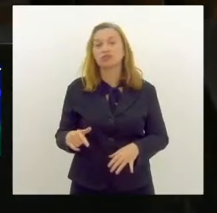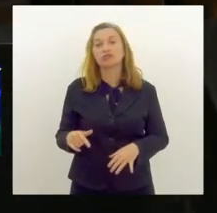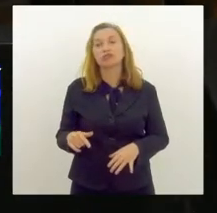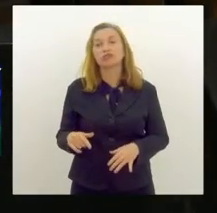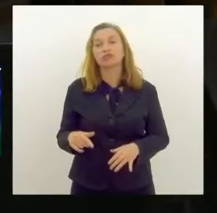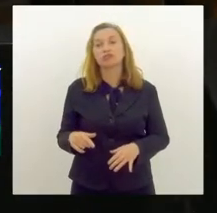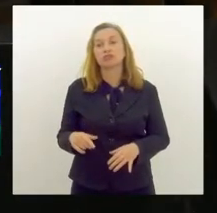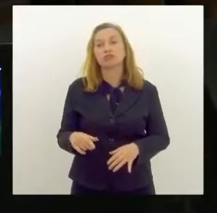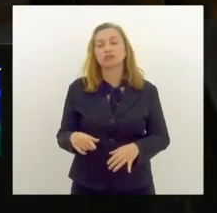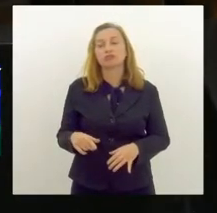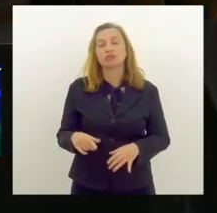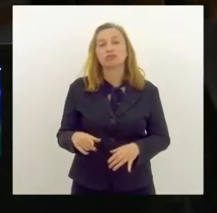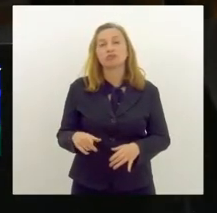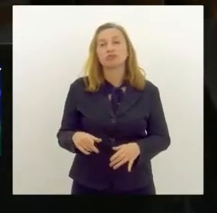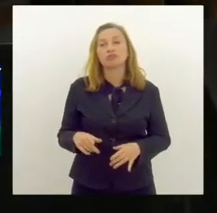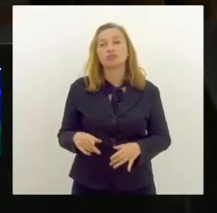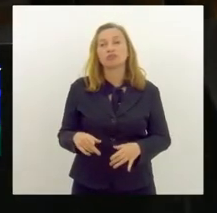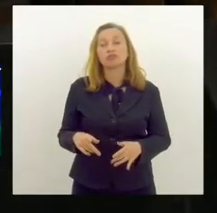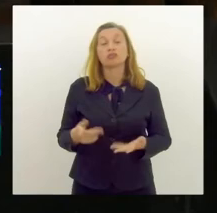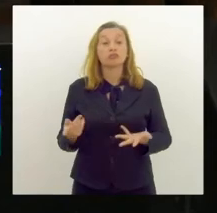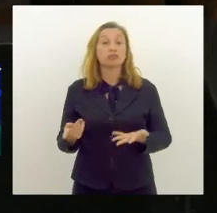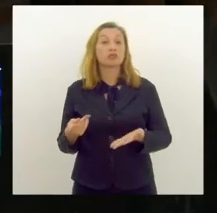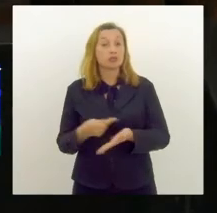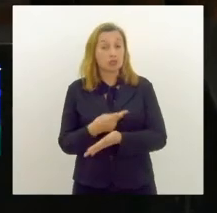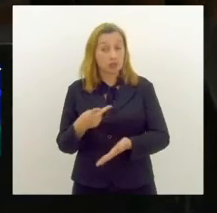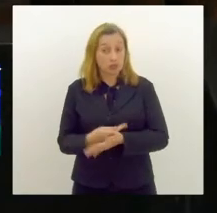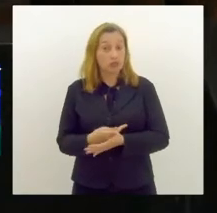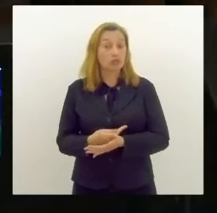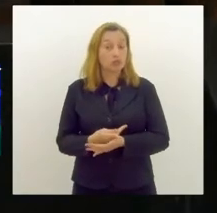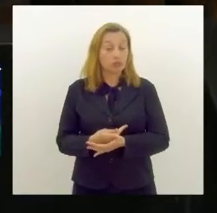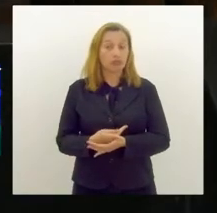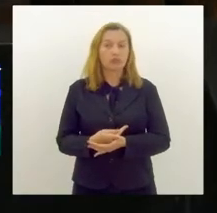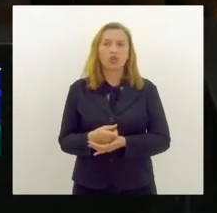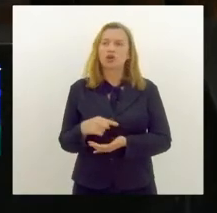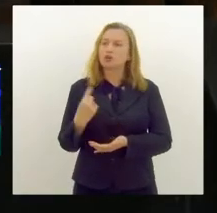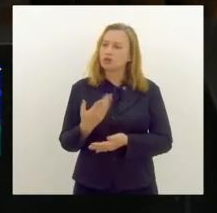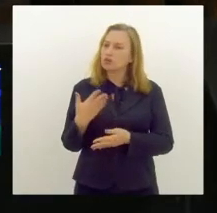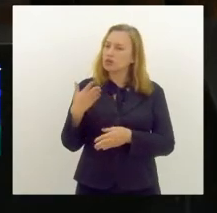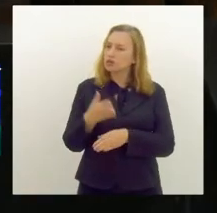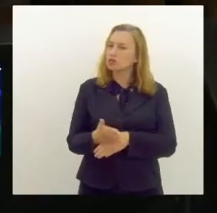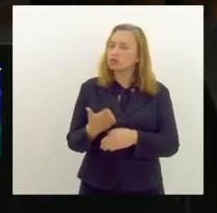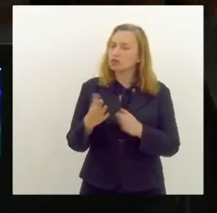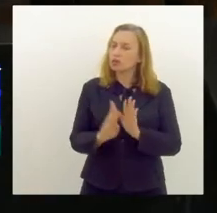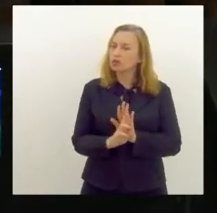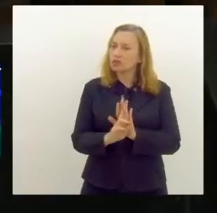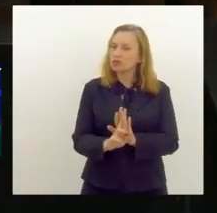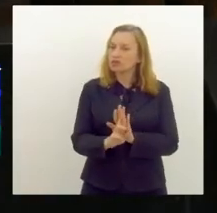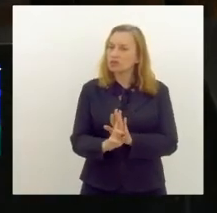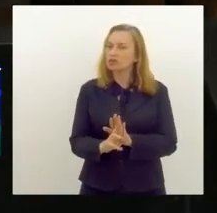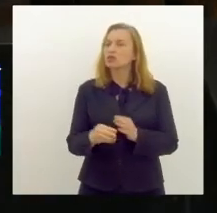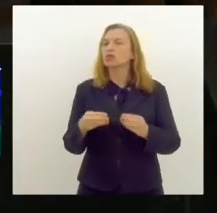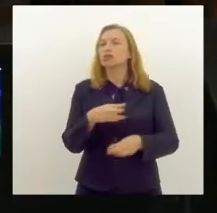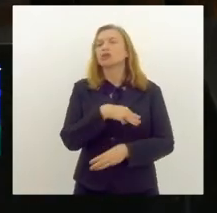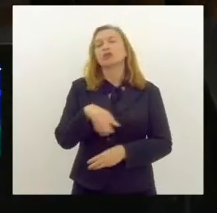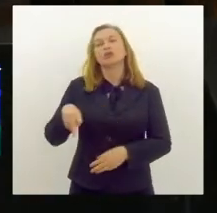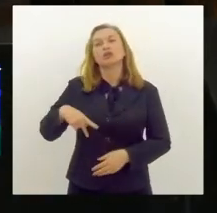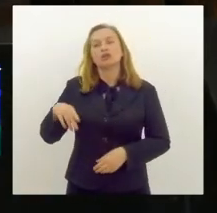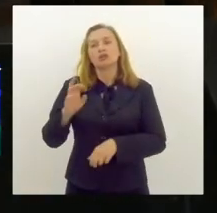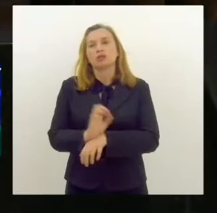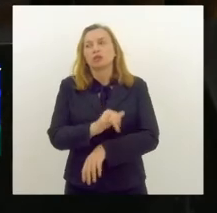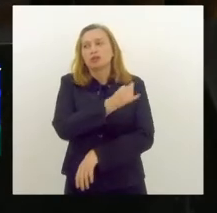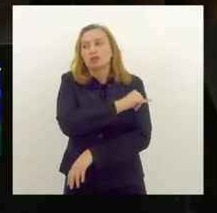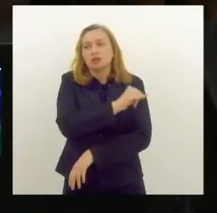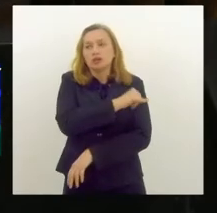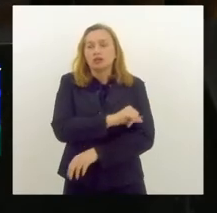situação completamente absurda. Nós entramos com representação no Ministério Público do Estado do